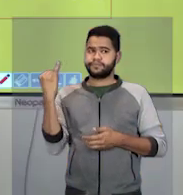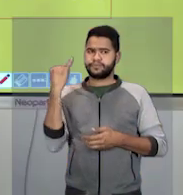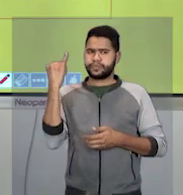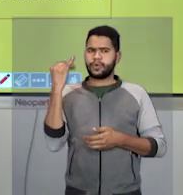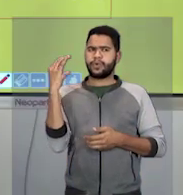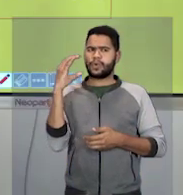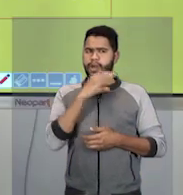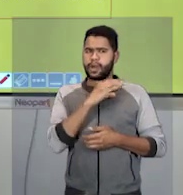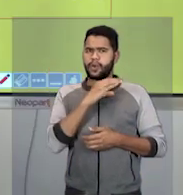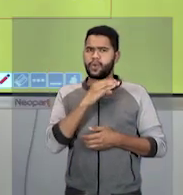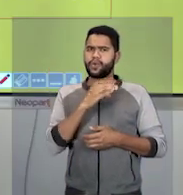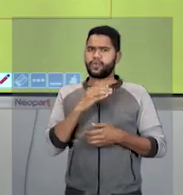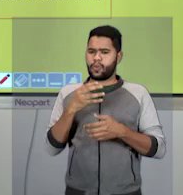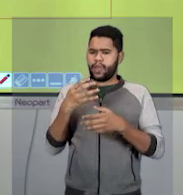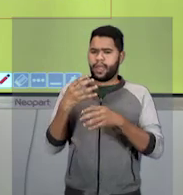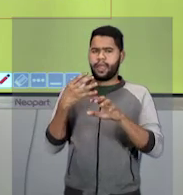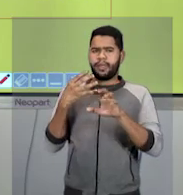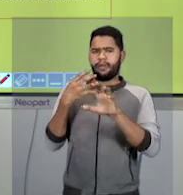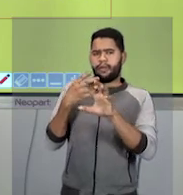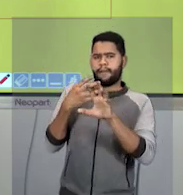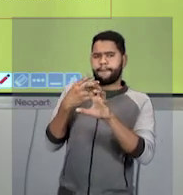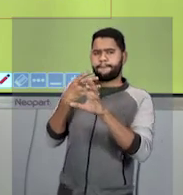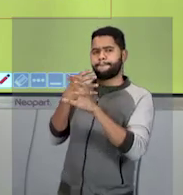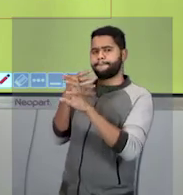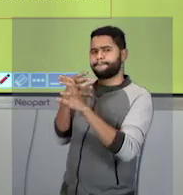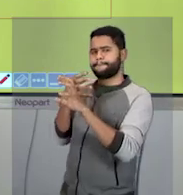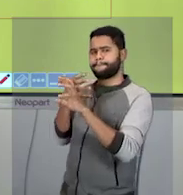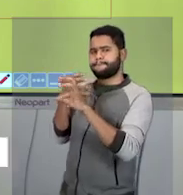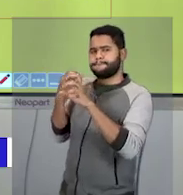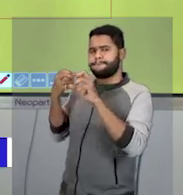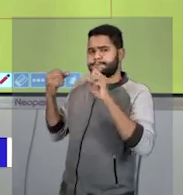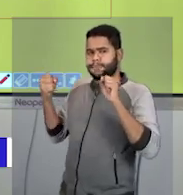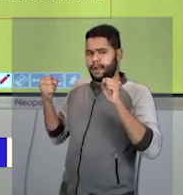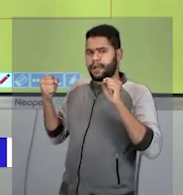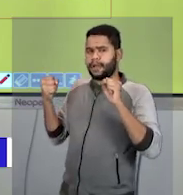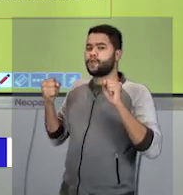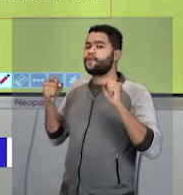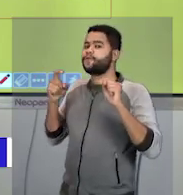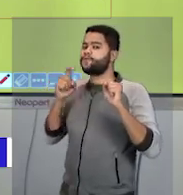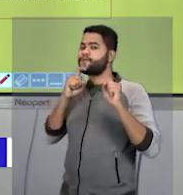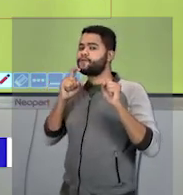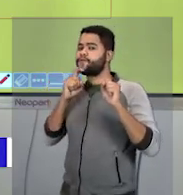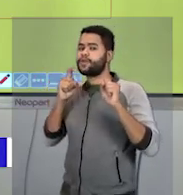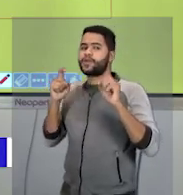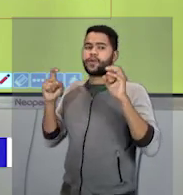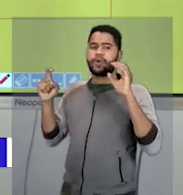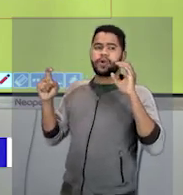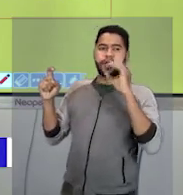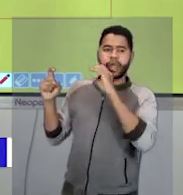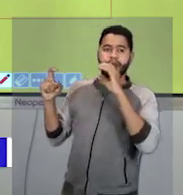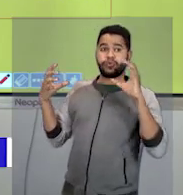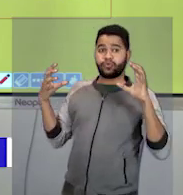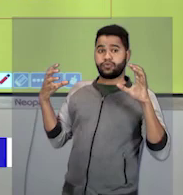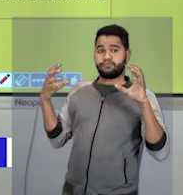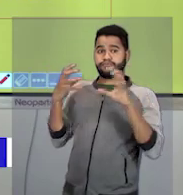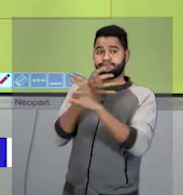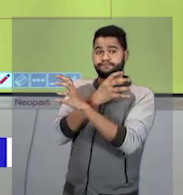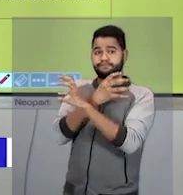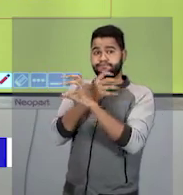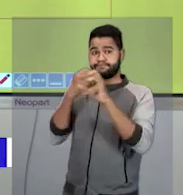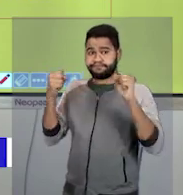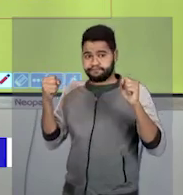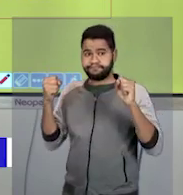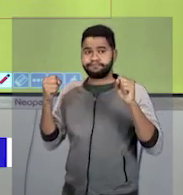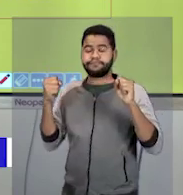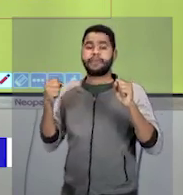não é a transferência de energia do corpo quente para o corpo frio? Ok. Num